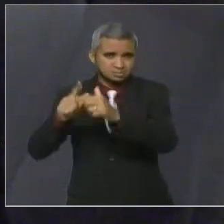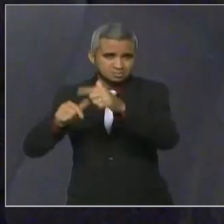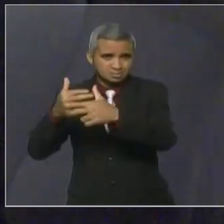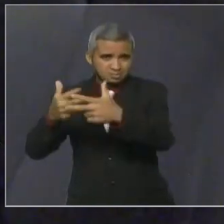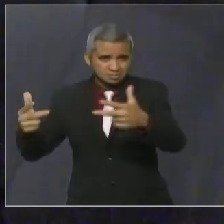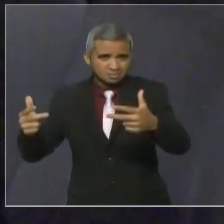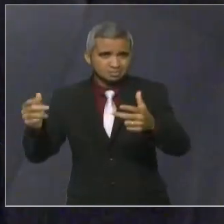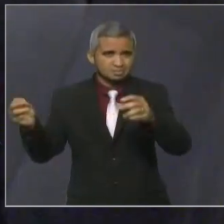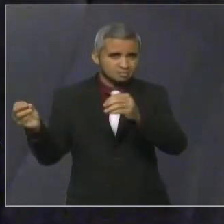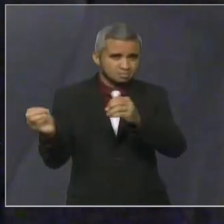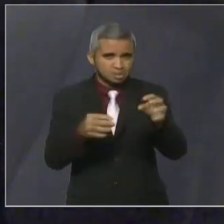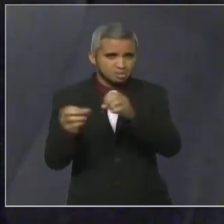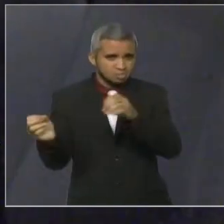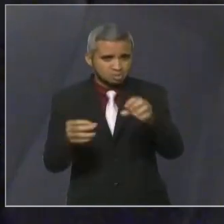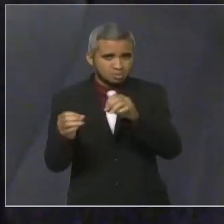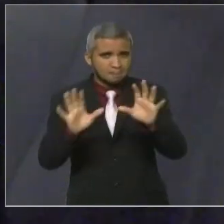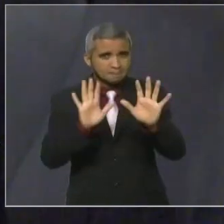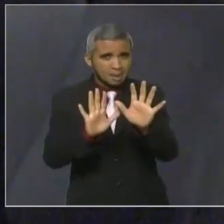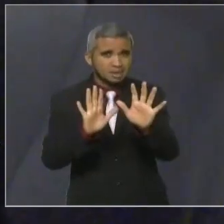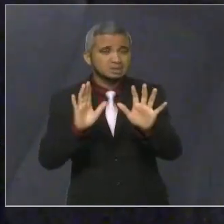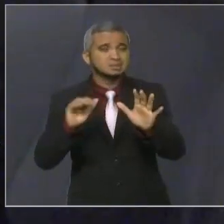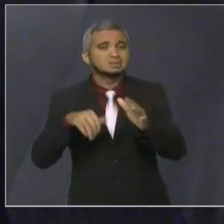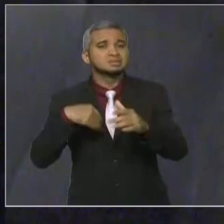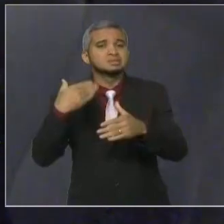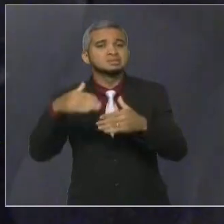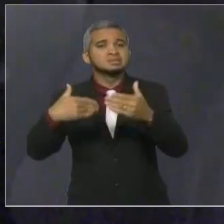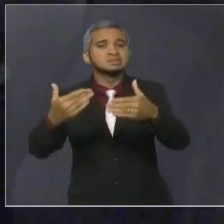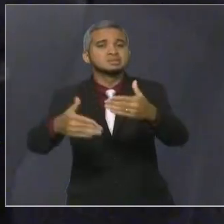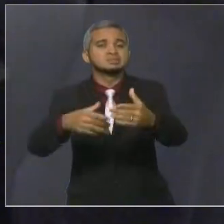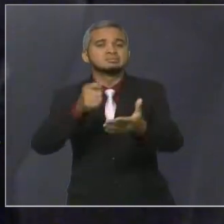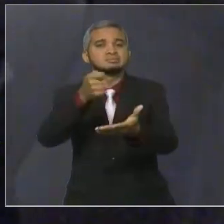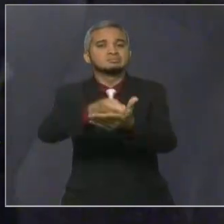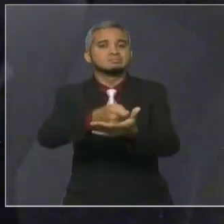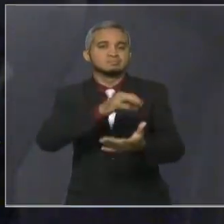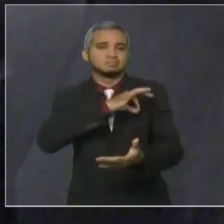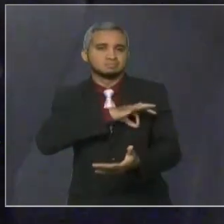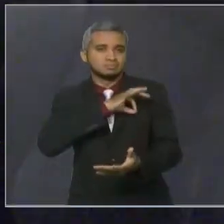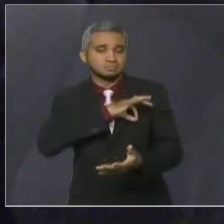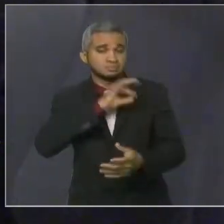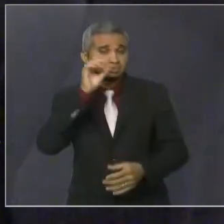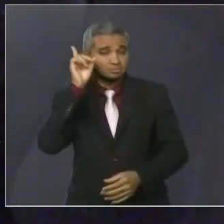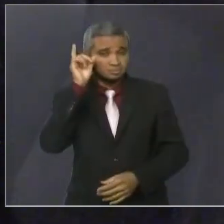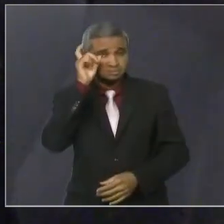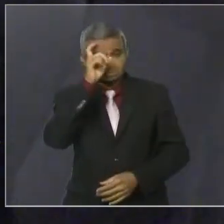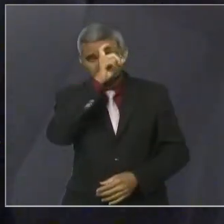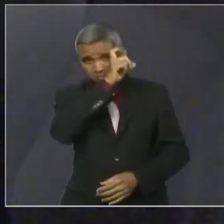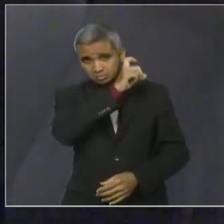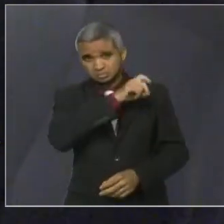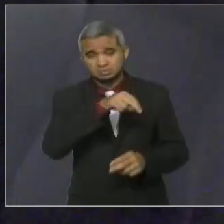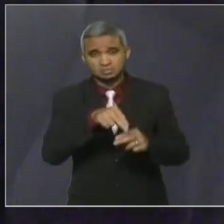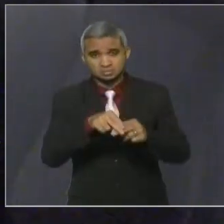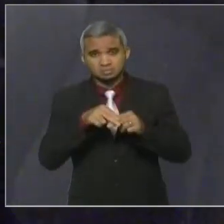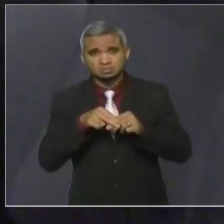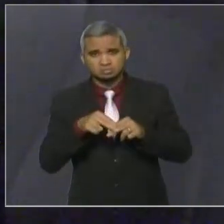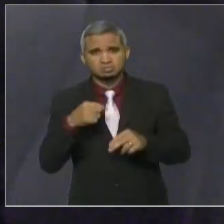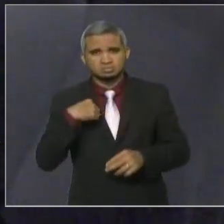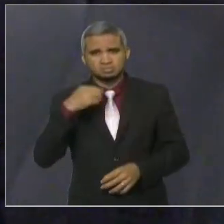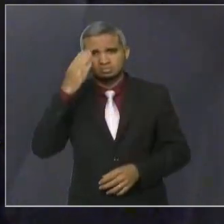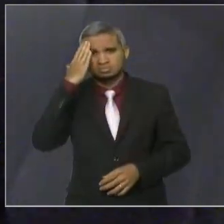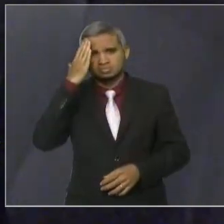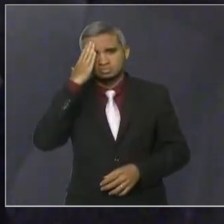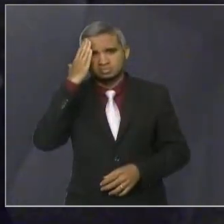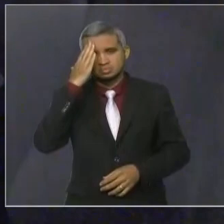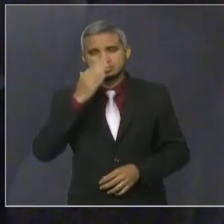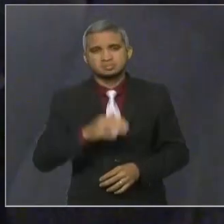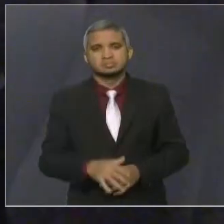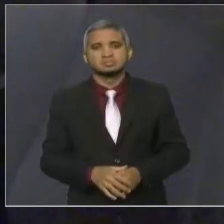Portanto, eu sei das dificuldades que qualquer governo enfrenta ou enfrentará para manter seus hospitais abertos. Por